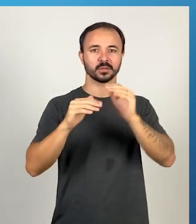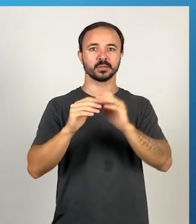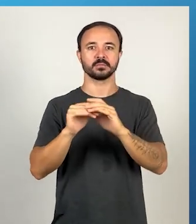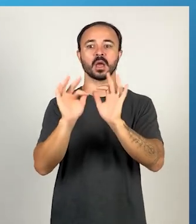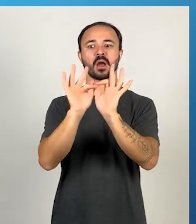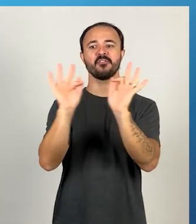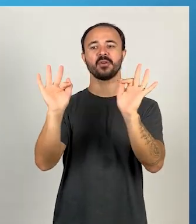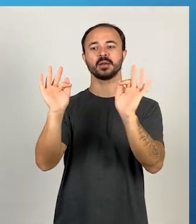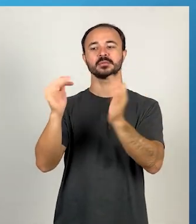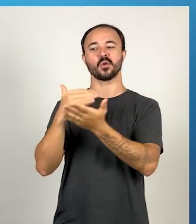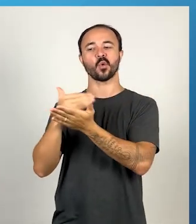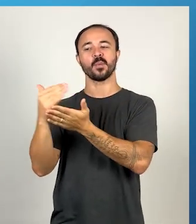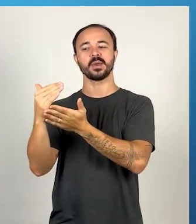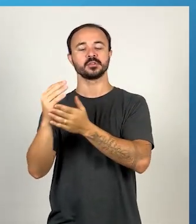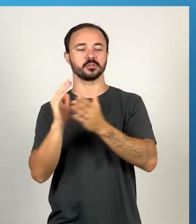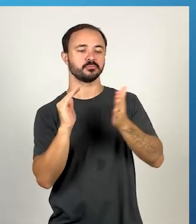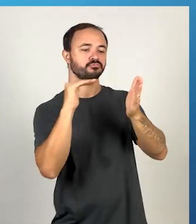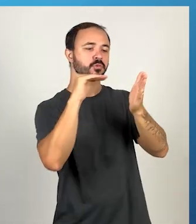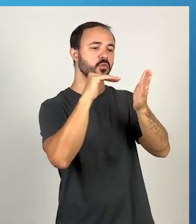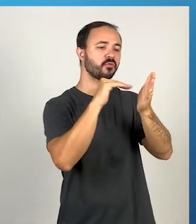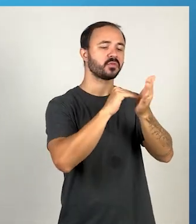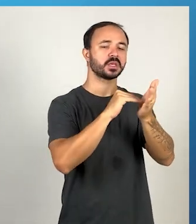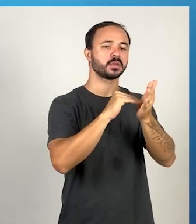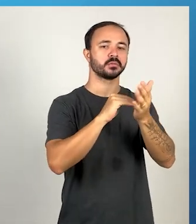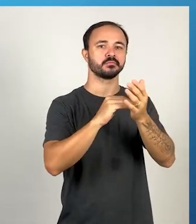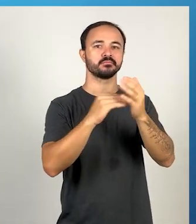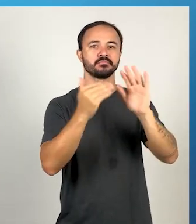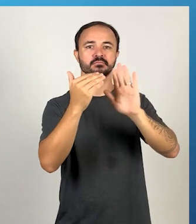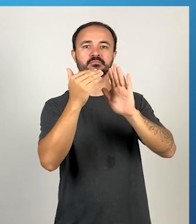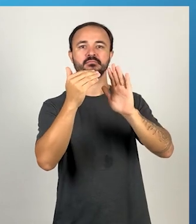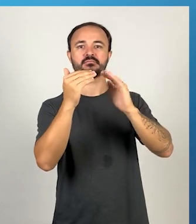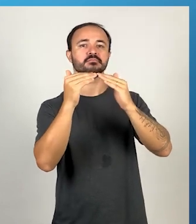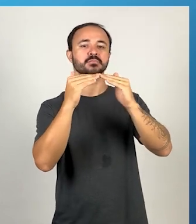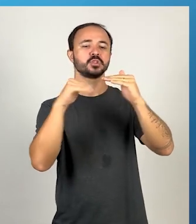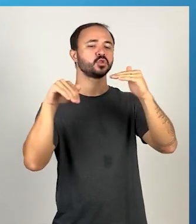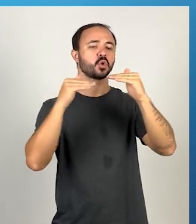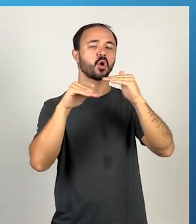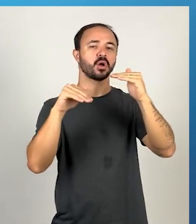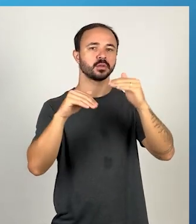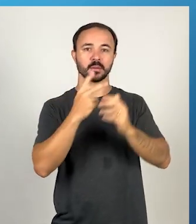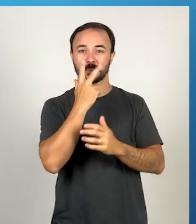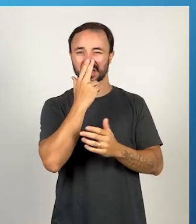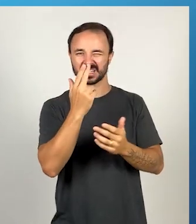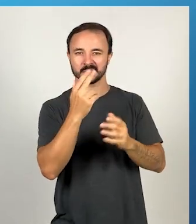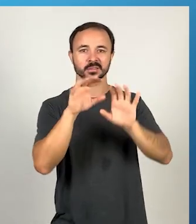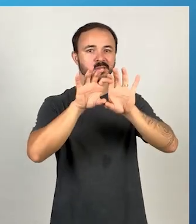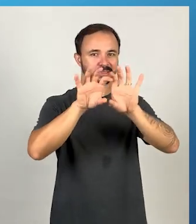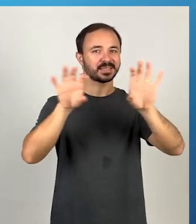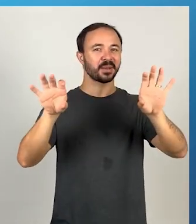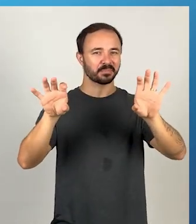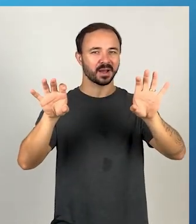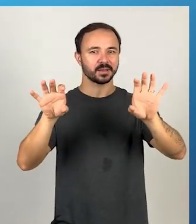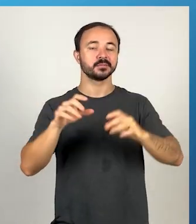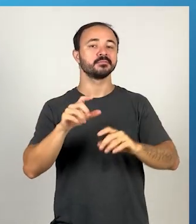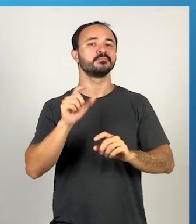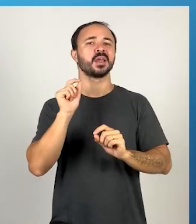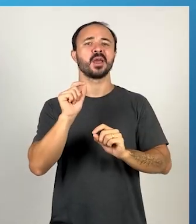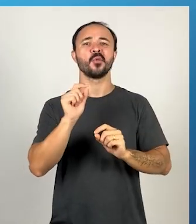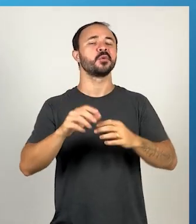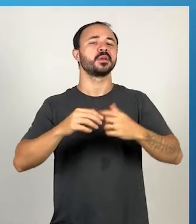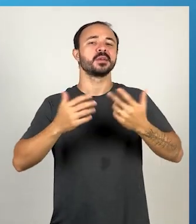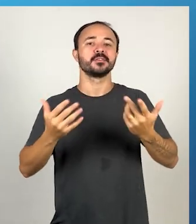frase é chamada de hipérbato, silepse, anacoluto e pleonasmo. Então,